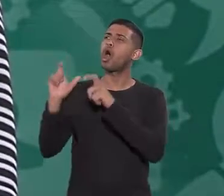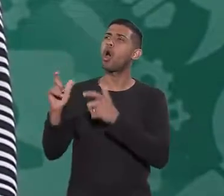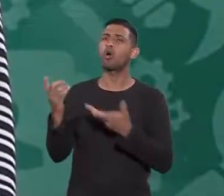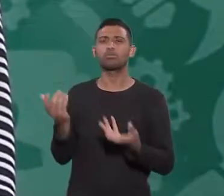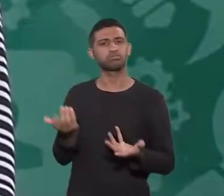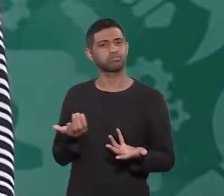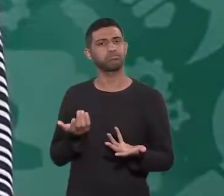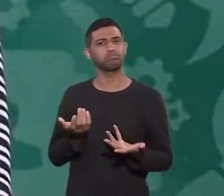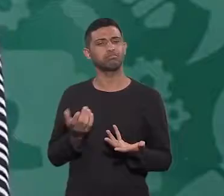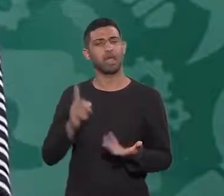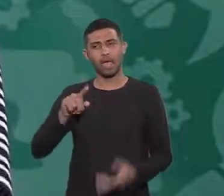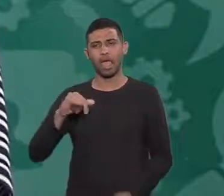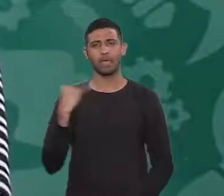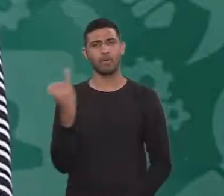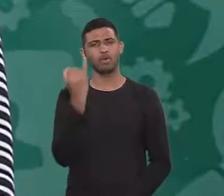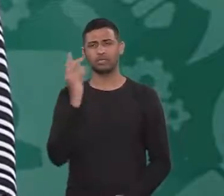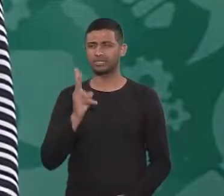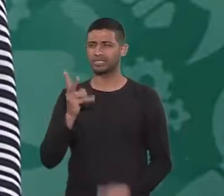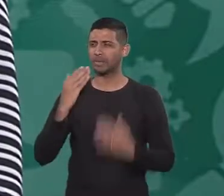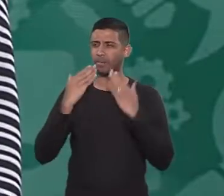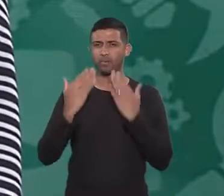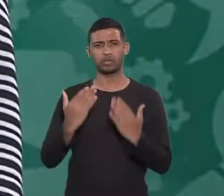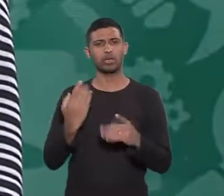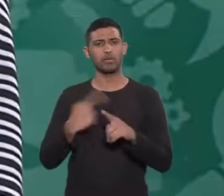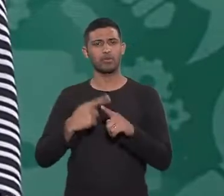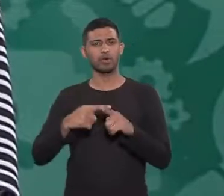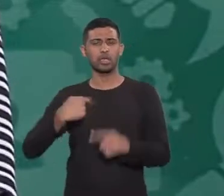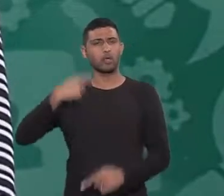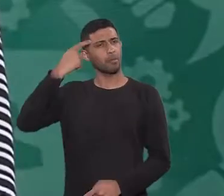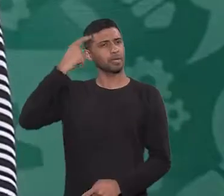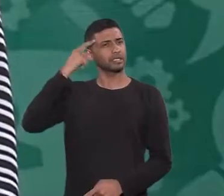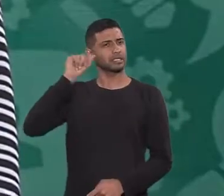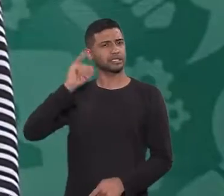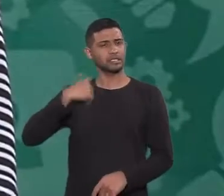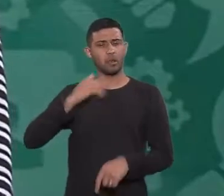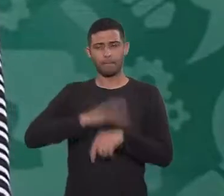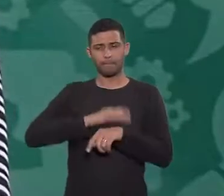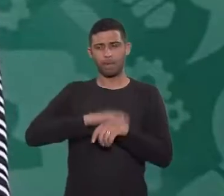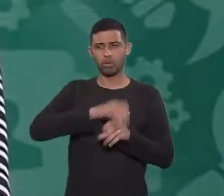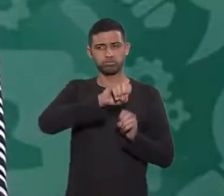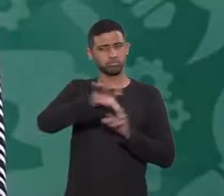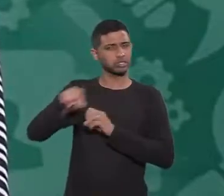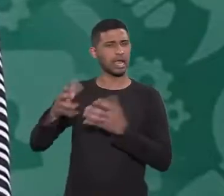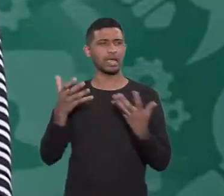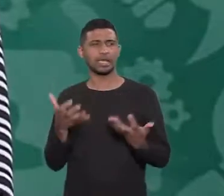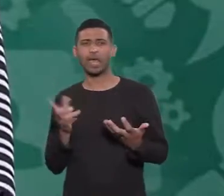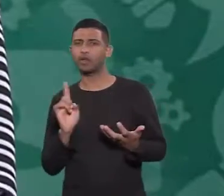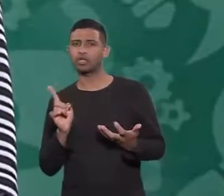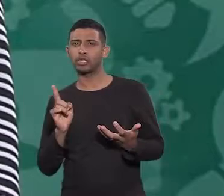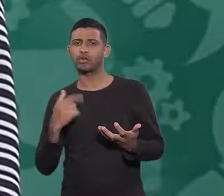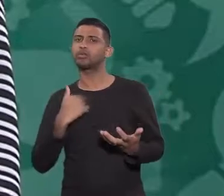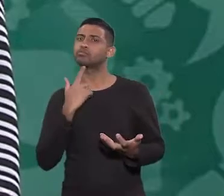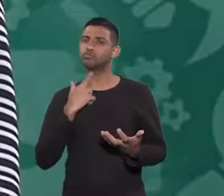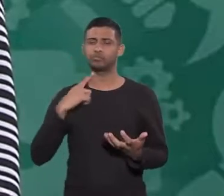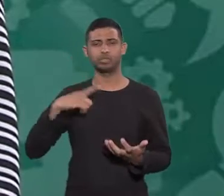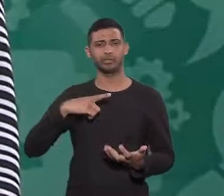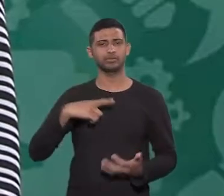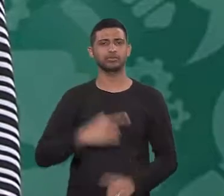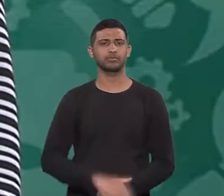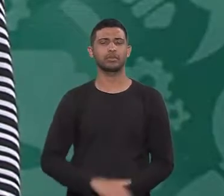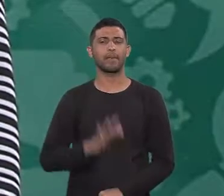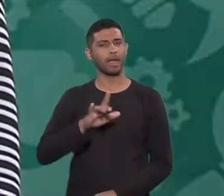importante eu sempre mostrar, porque eu ainda estou pensando se eu vou dar aula, mas pretendo dar aula.